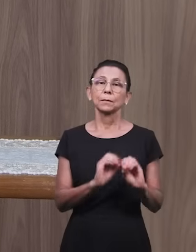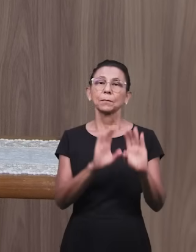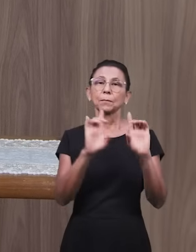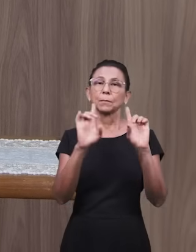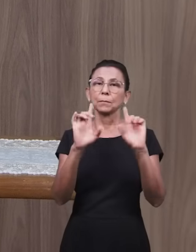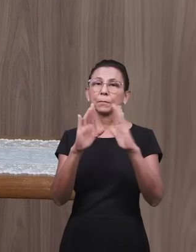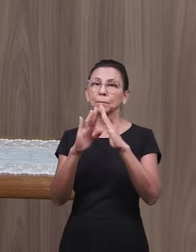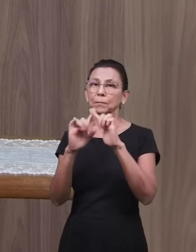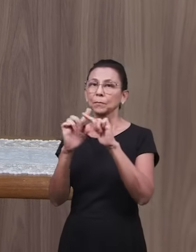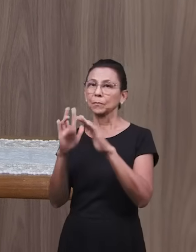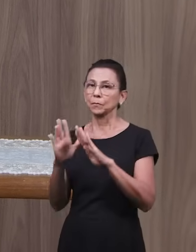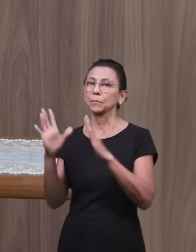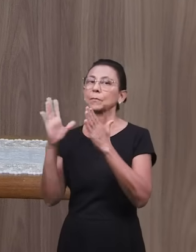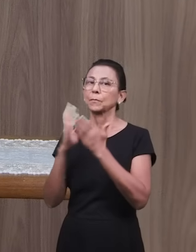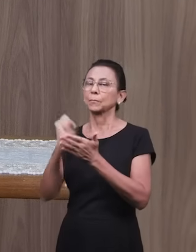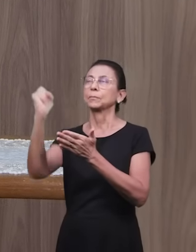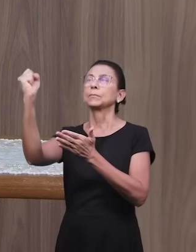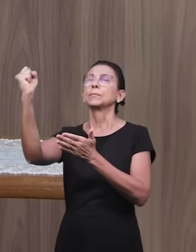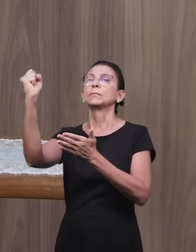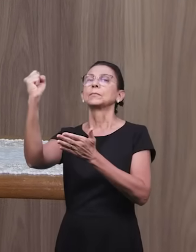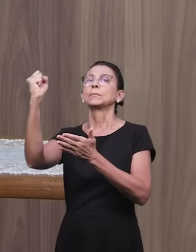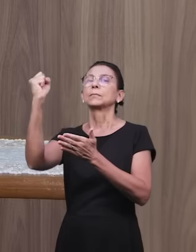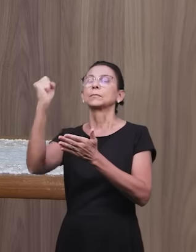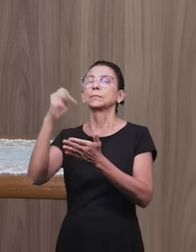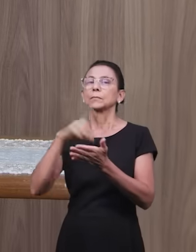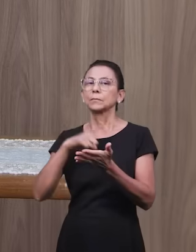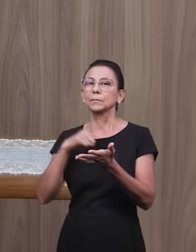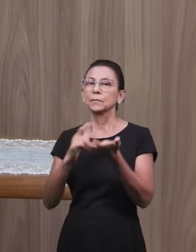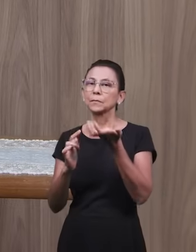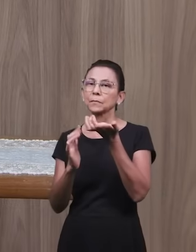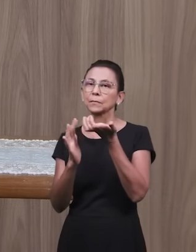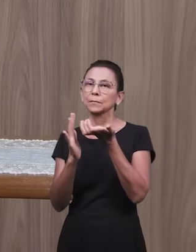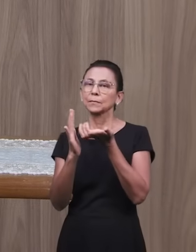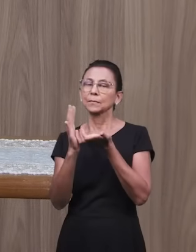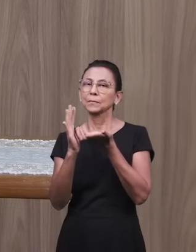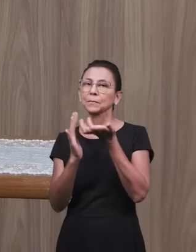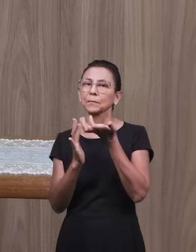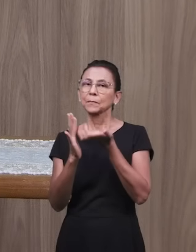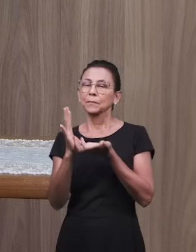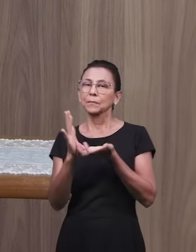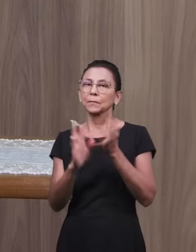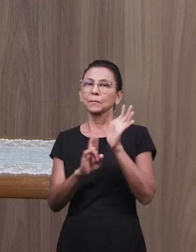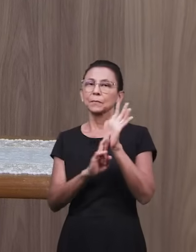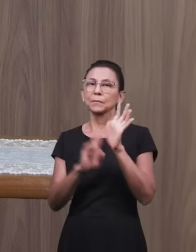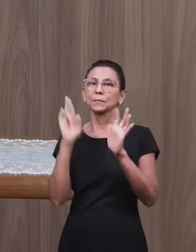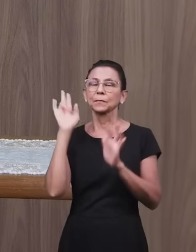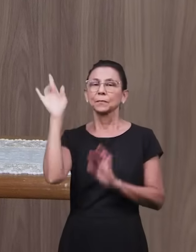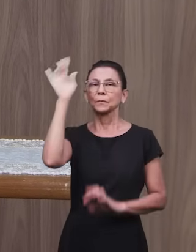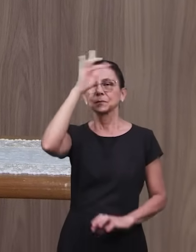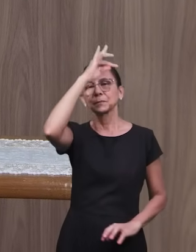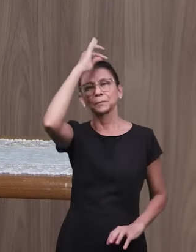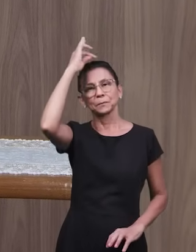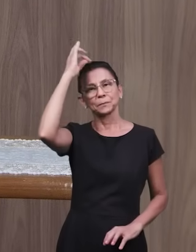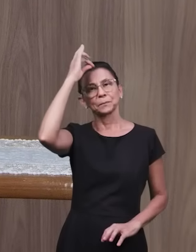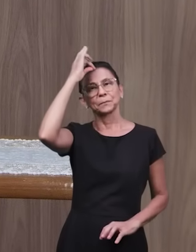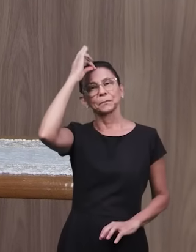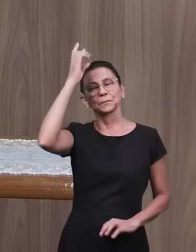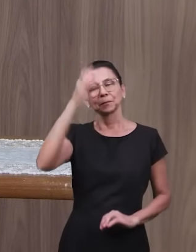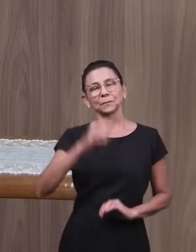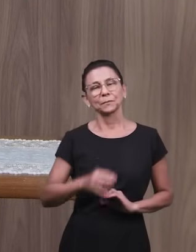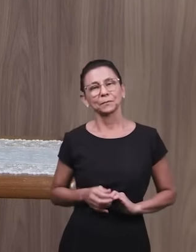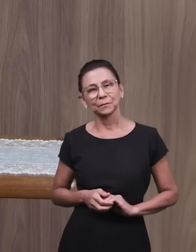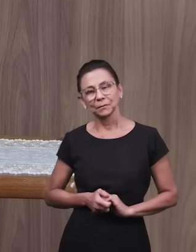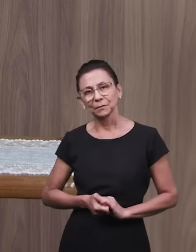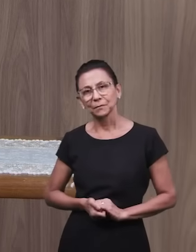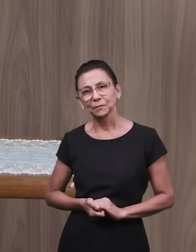arrebatada. Aleluias ao nome do Senhor. E você, meu querido, querida, que aprendeu a guardar